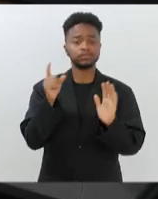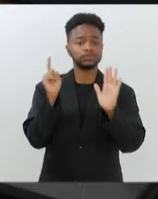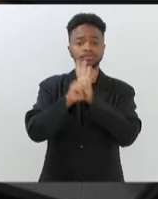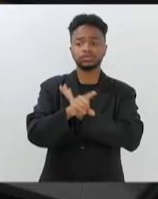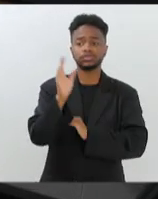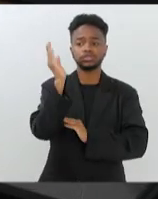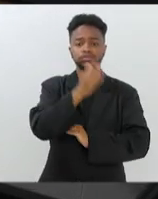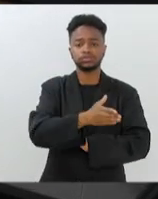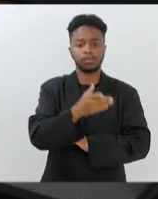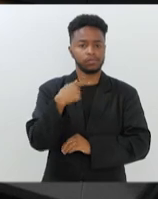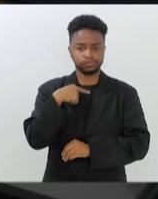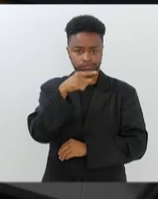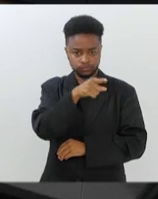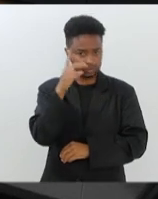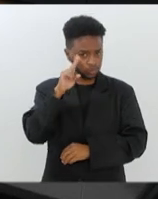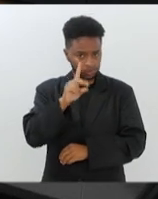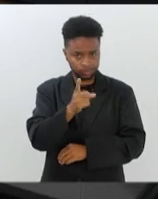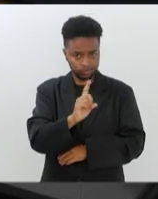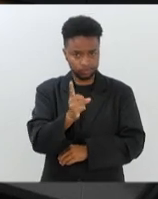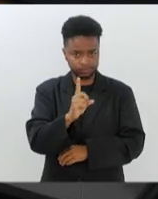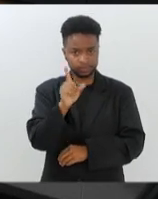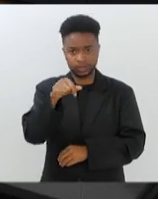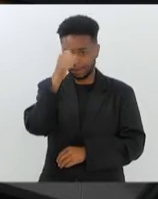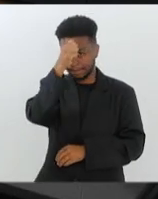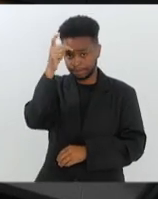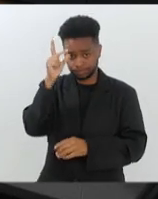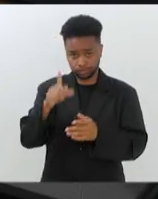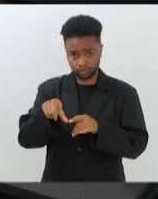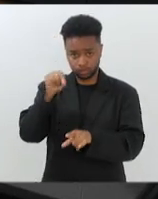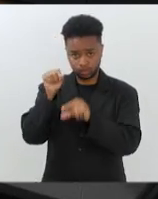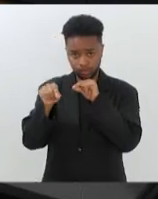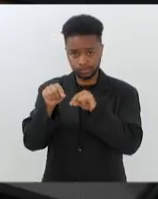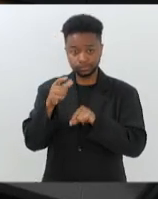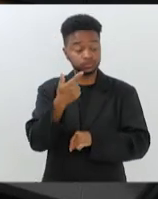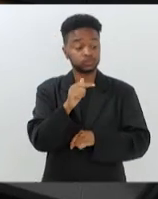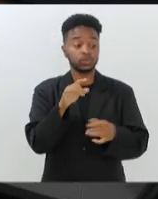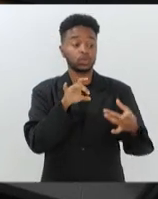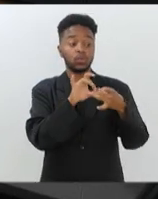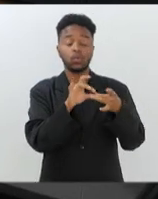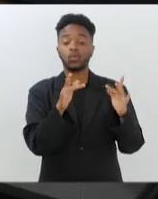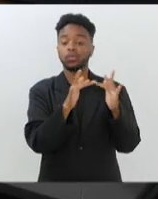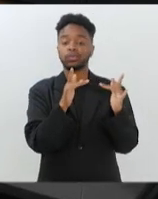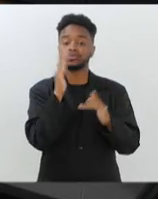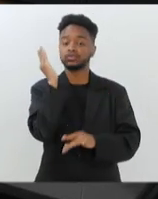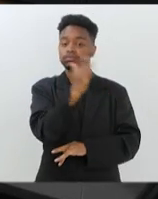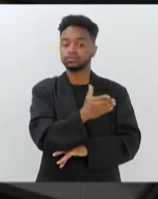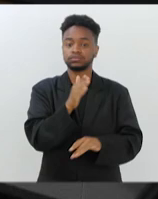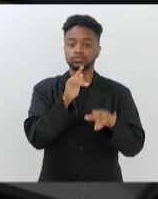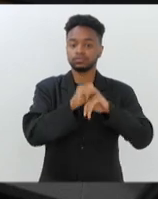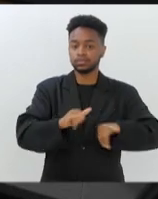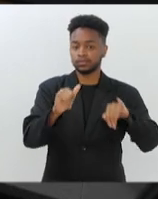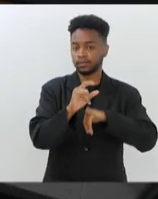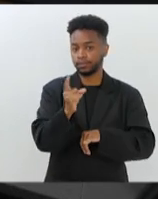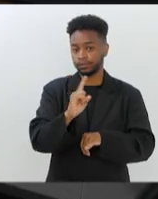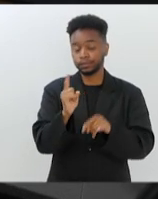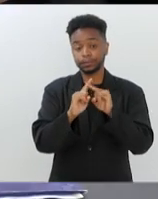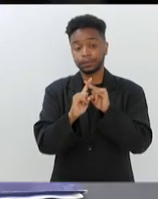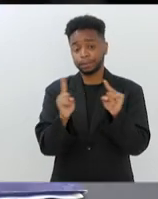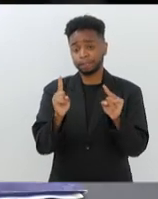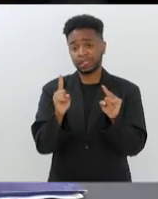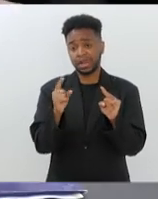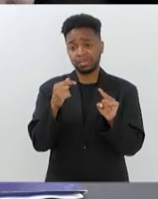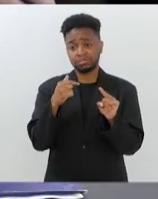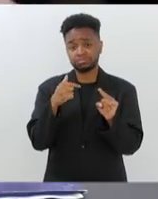alhe dizendo que aproveitou todo mundo esado não tinha fluxo direto com a publicidade Como disse mas não acho não não vi motivos para